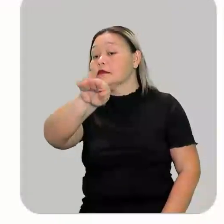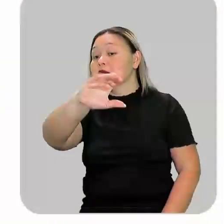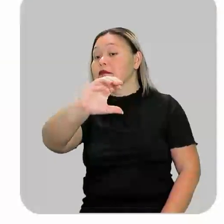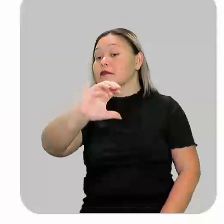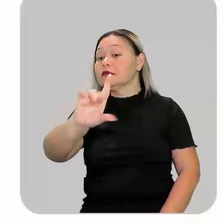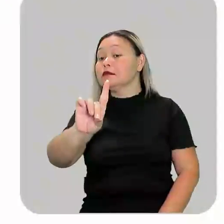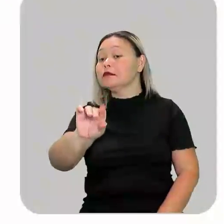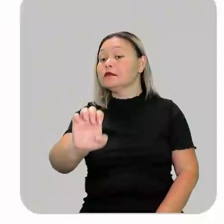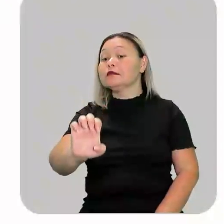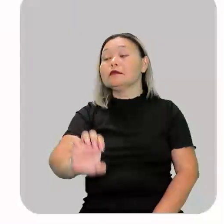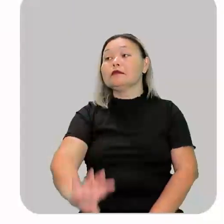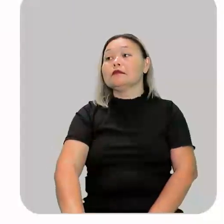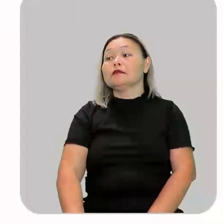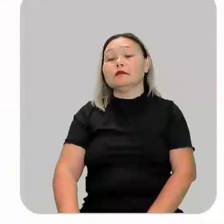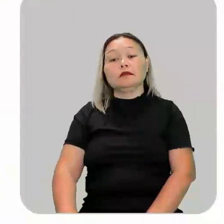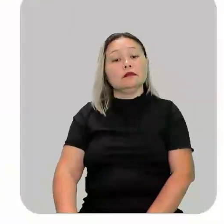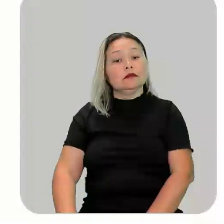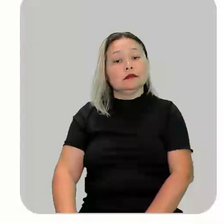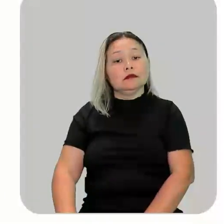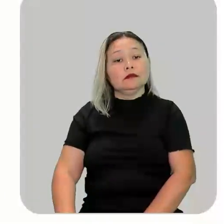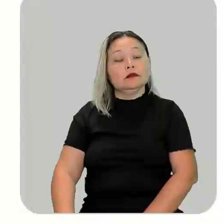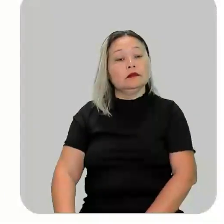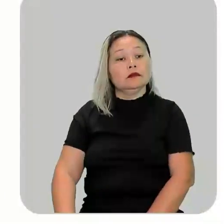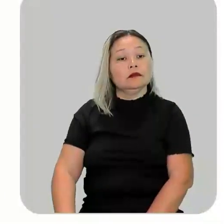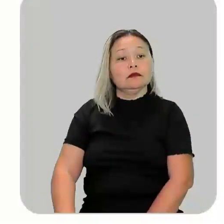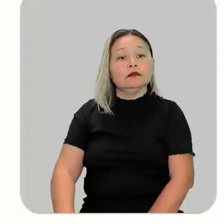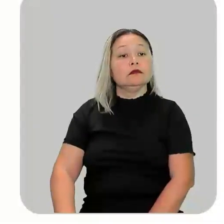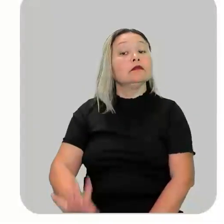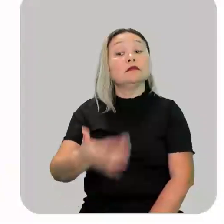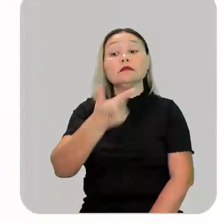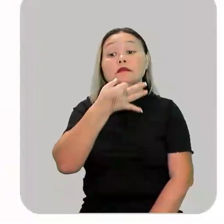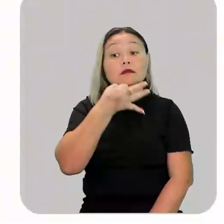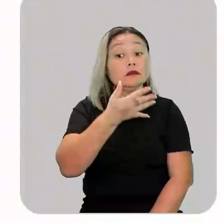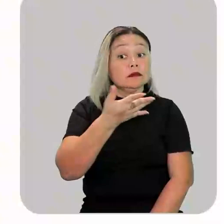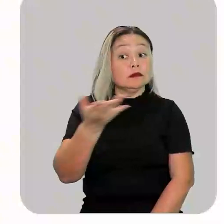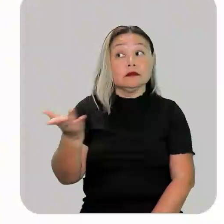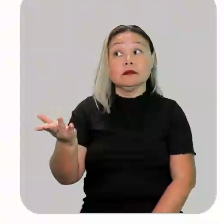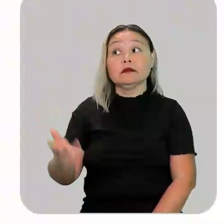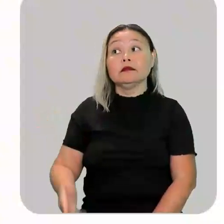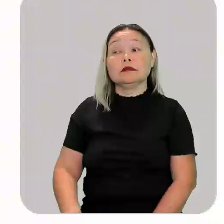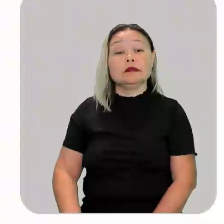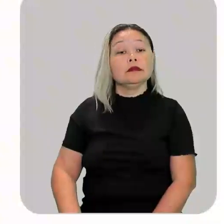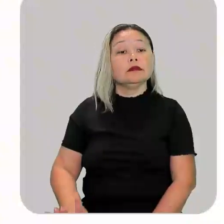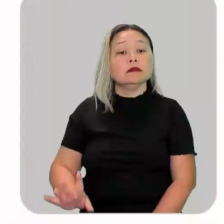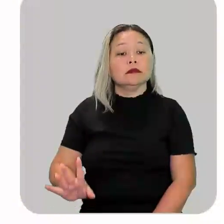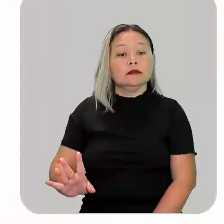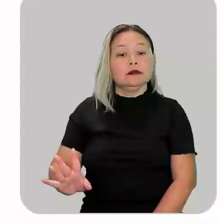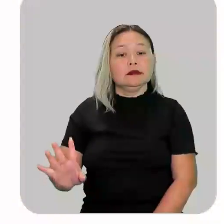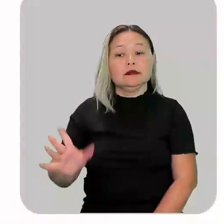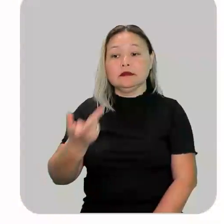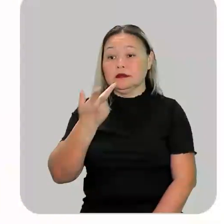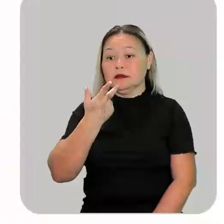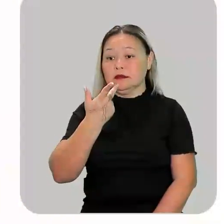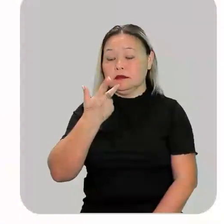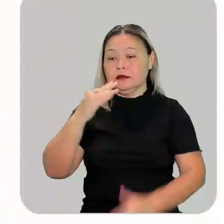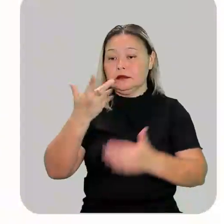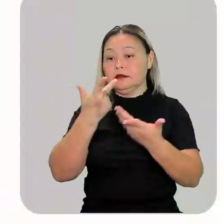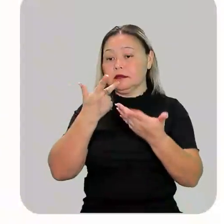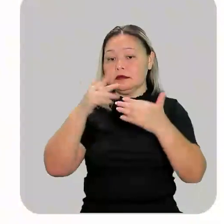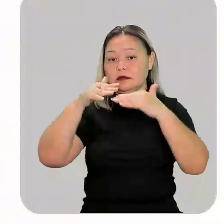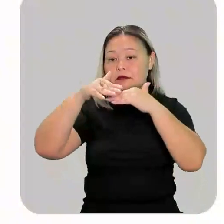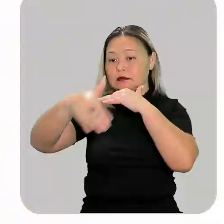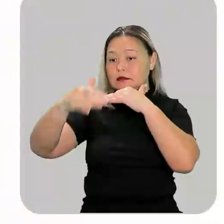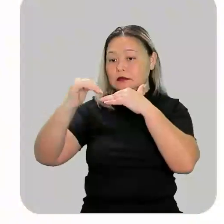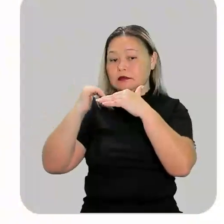D ou E? Vamos voltar um pouquinho? Vamos lá nas outras alternativas? Olha O que aí, ó. vocês acham? A partir do momento que fala 3 quedas, né?